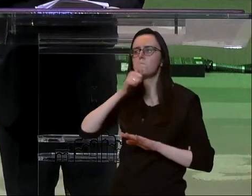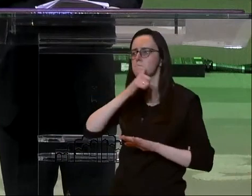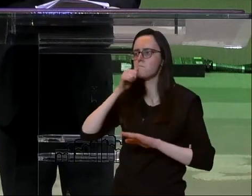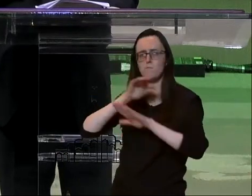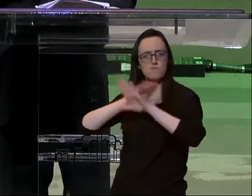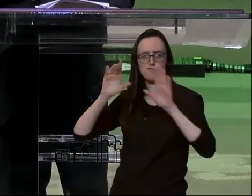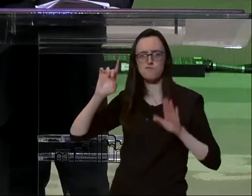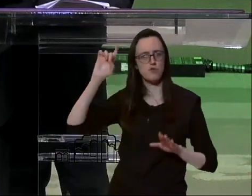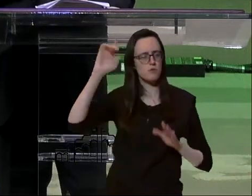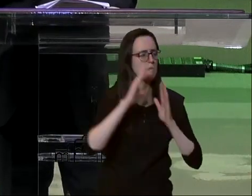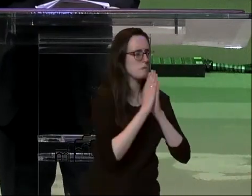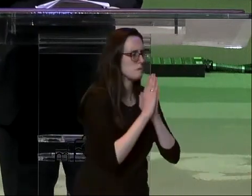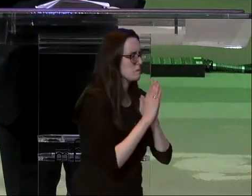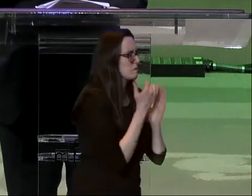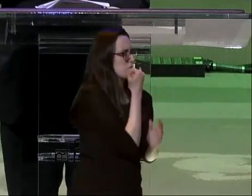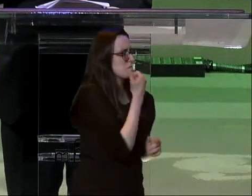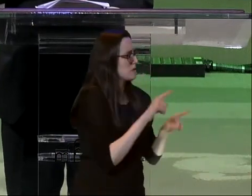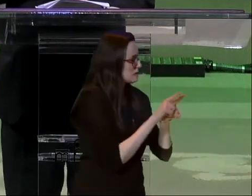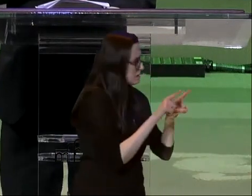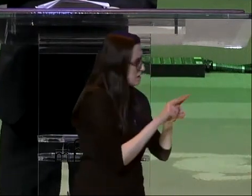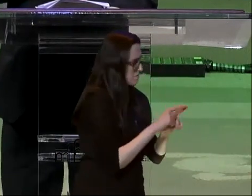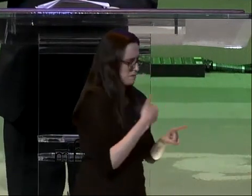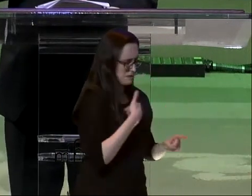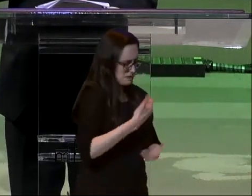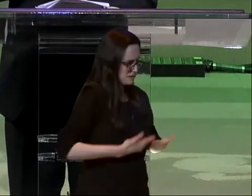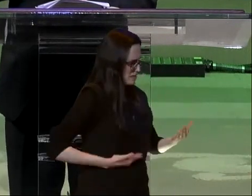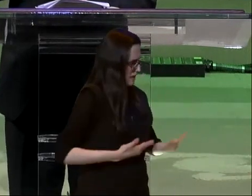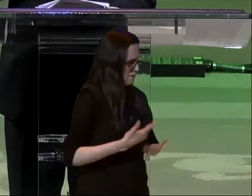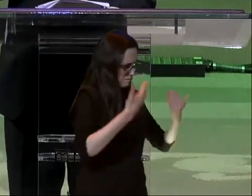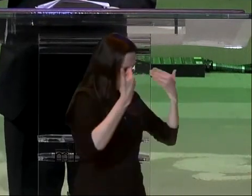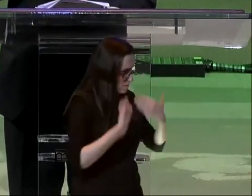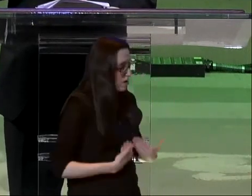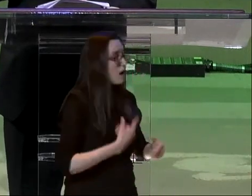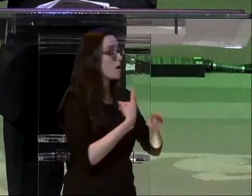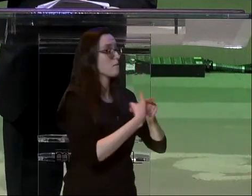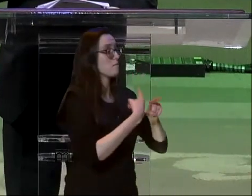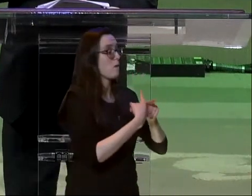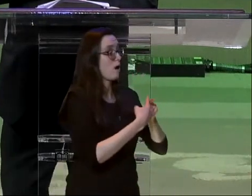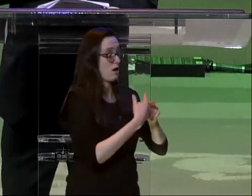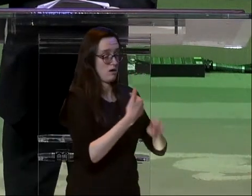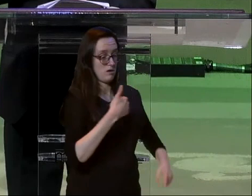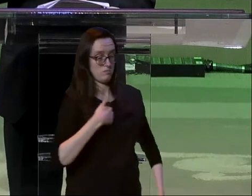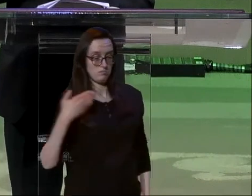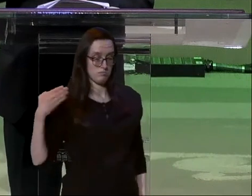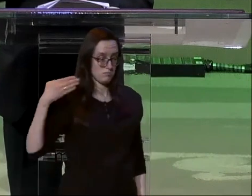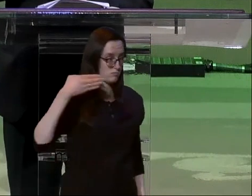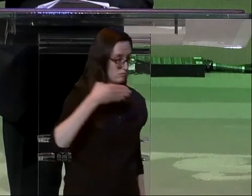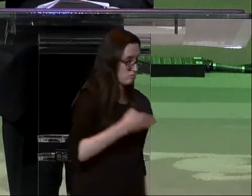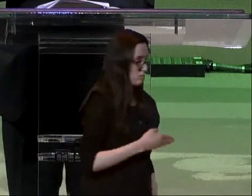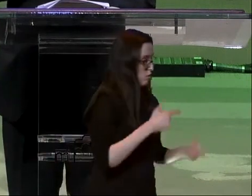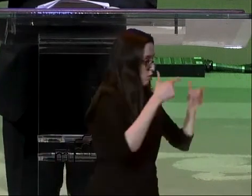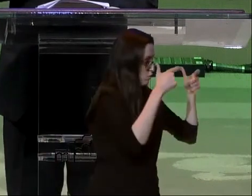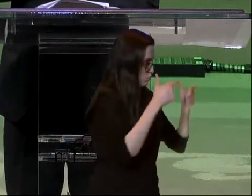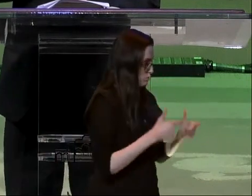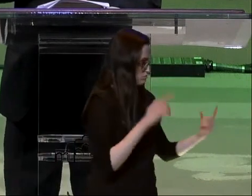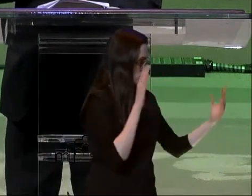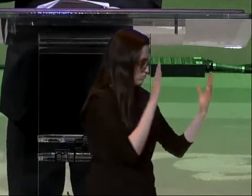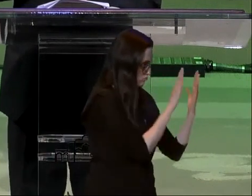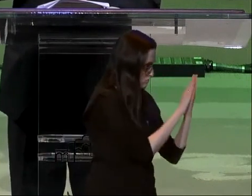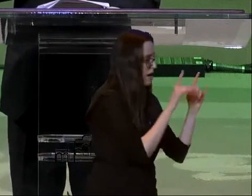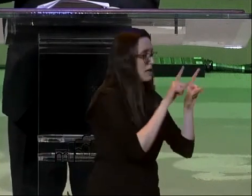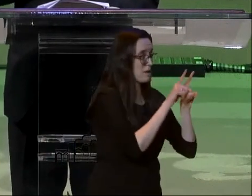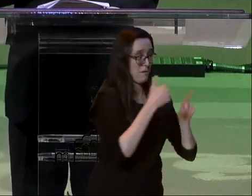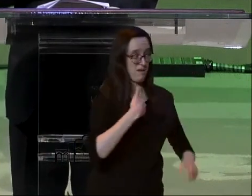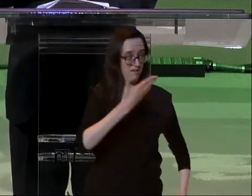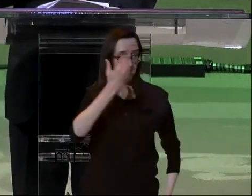E disto me perdoe o Senhor a teu servo, quando o meu senhor entra na casa de Rimom para ali o